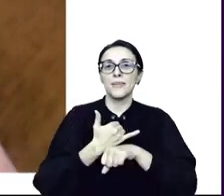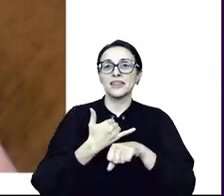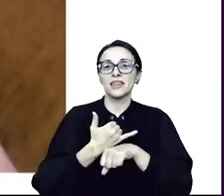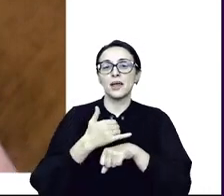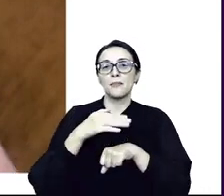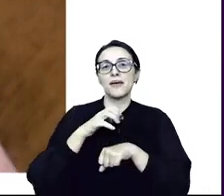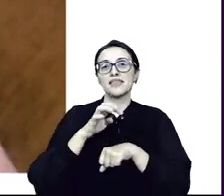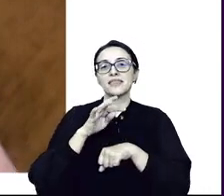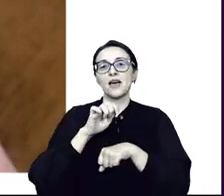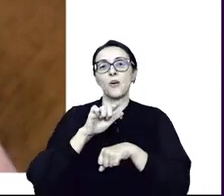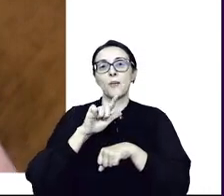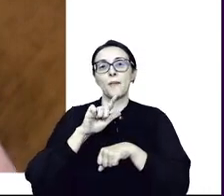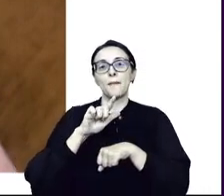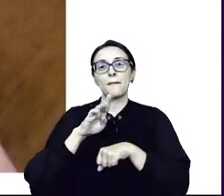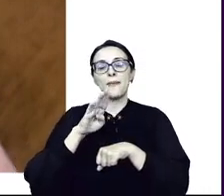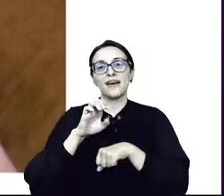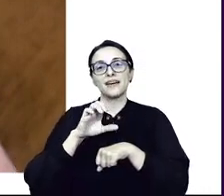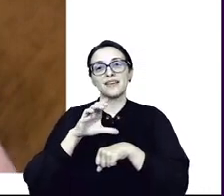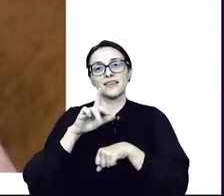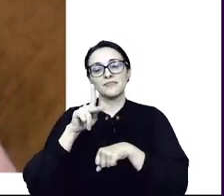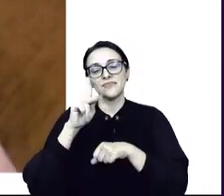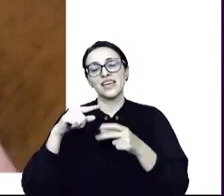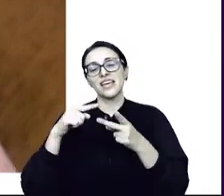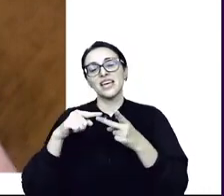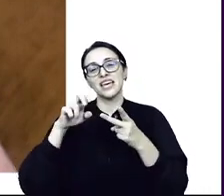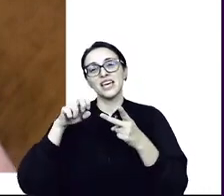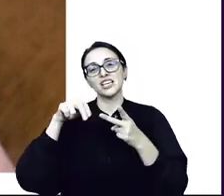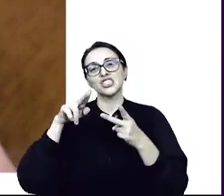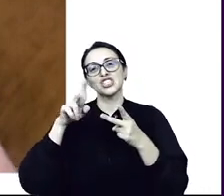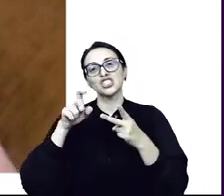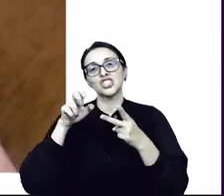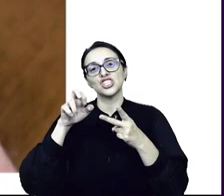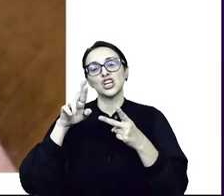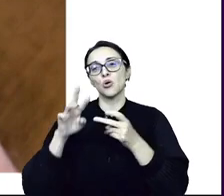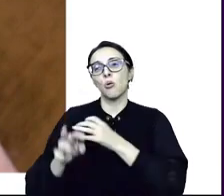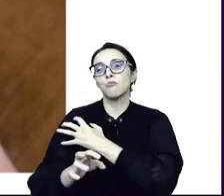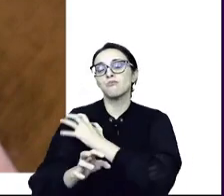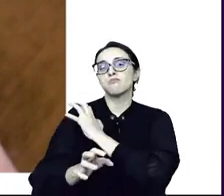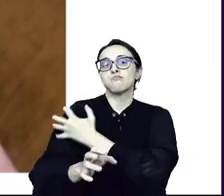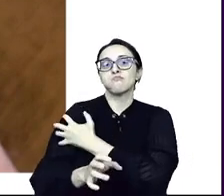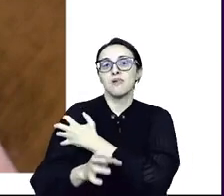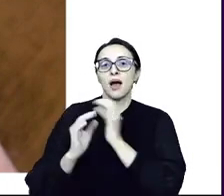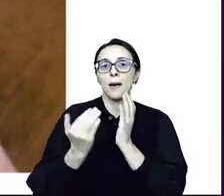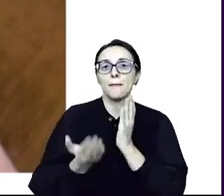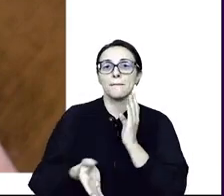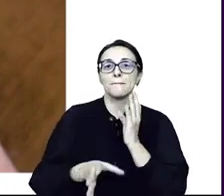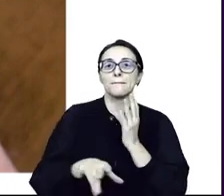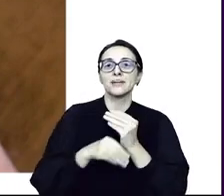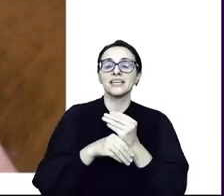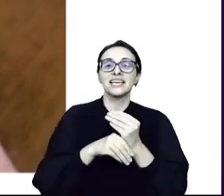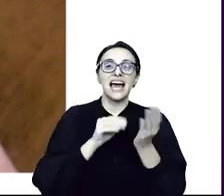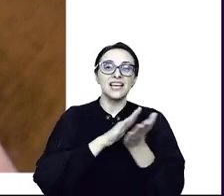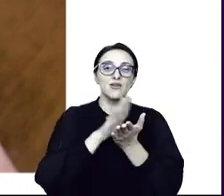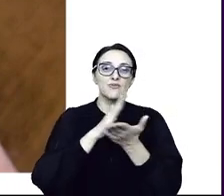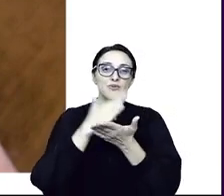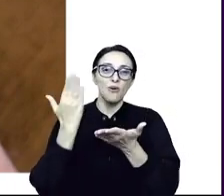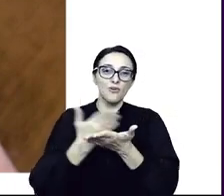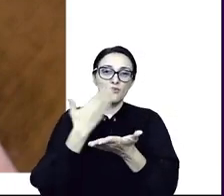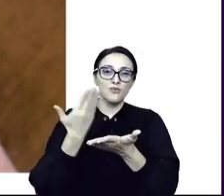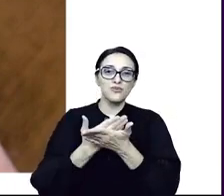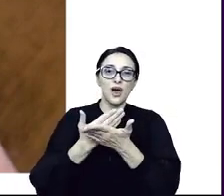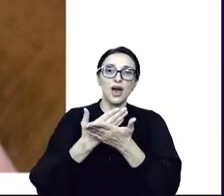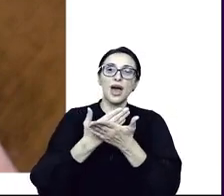com um enxerto para correção da versão. Mesmo a literatura abominando esse tipo